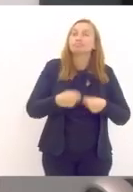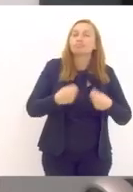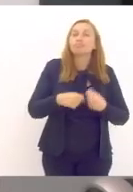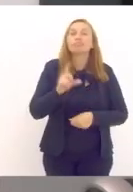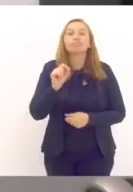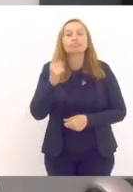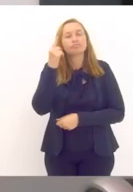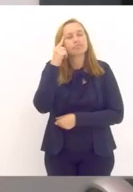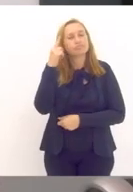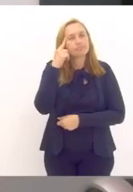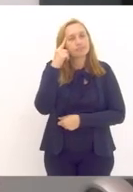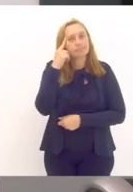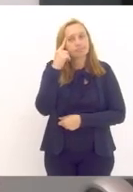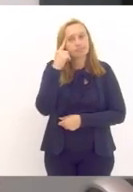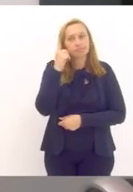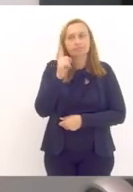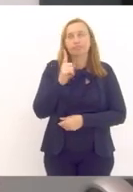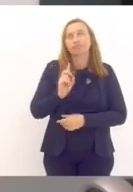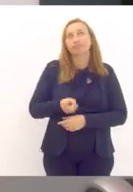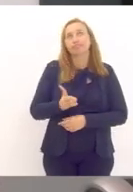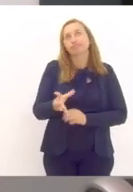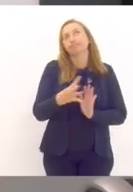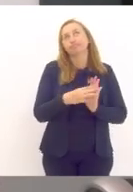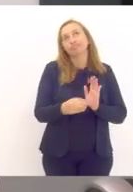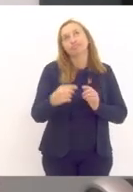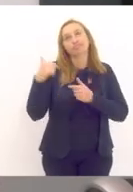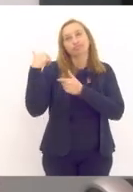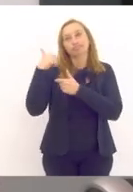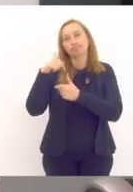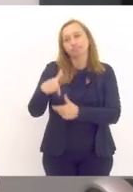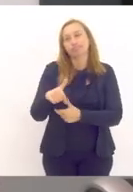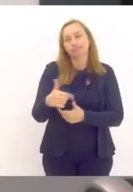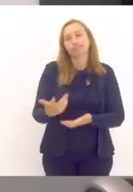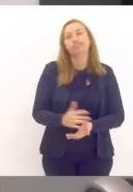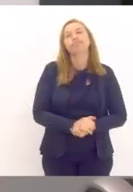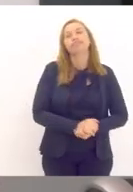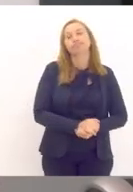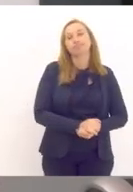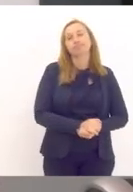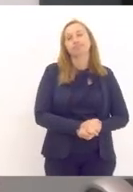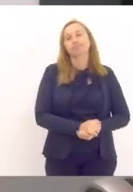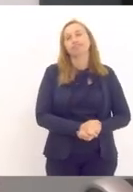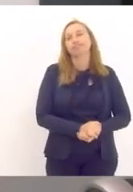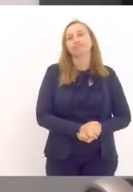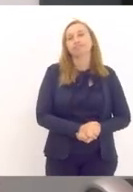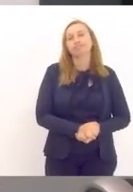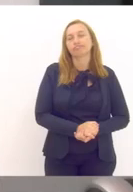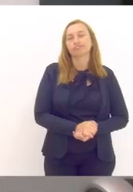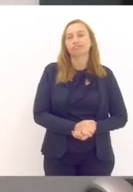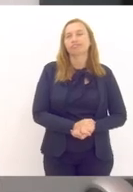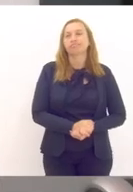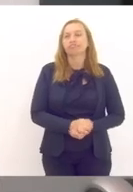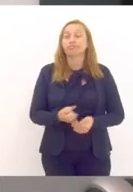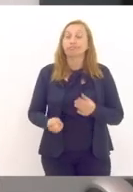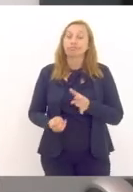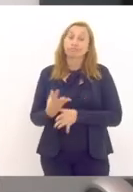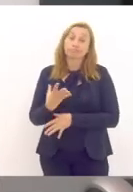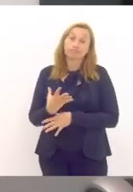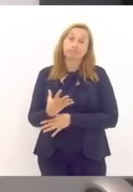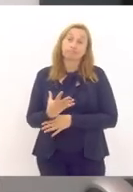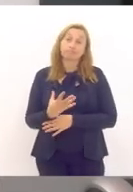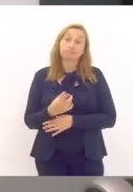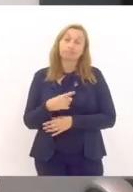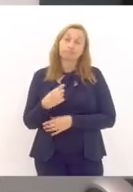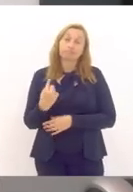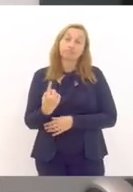não continuar-se nesse modelo tradicional, nesse modelo que se implantou, em que a gente